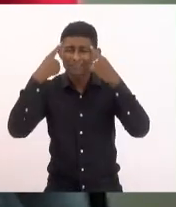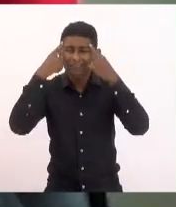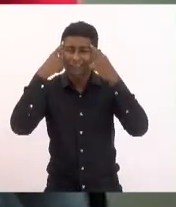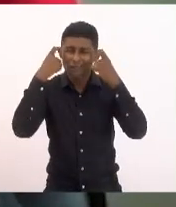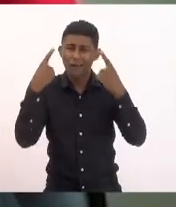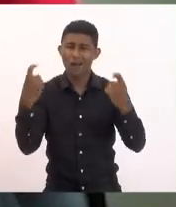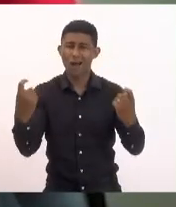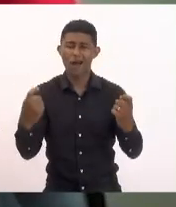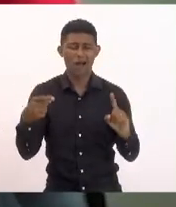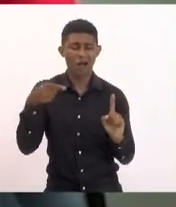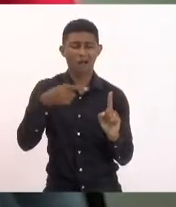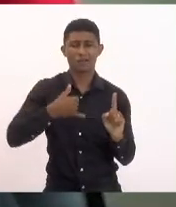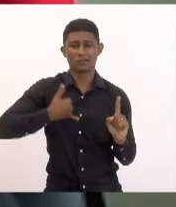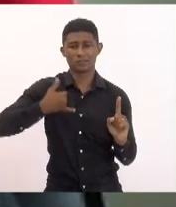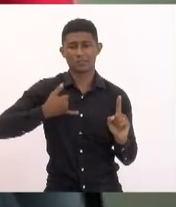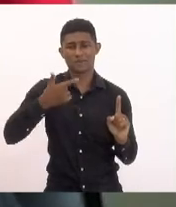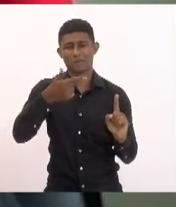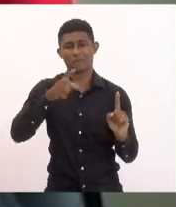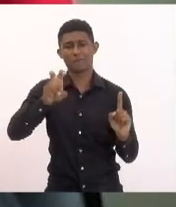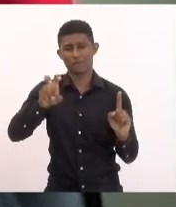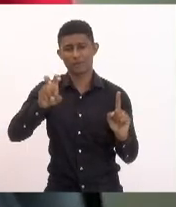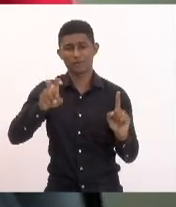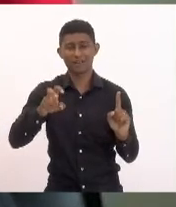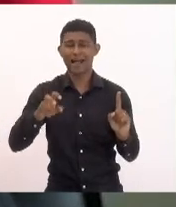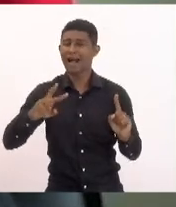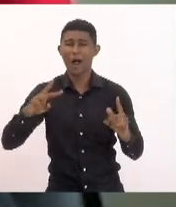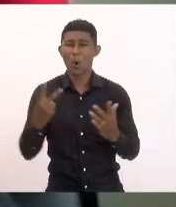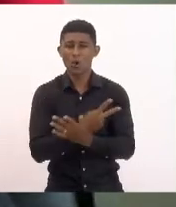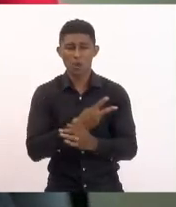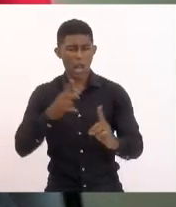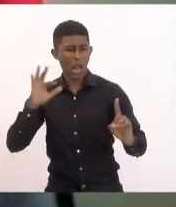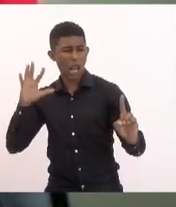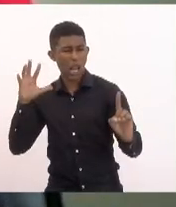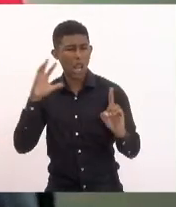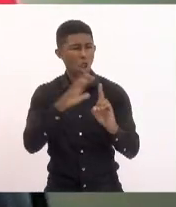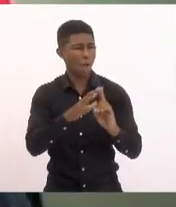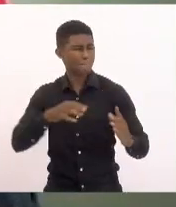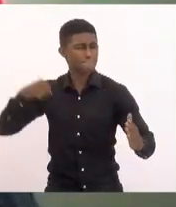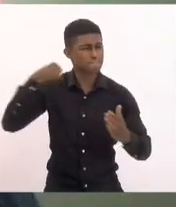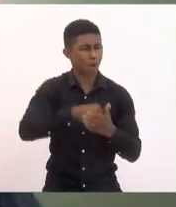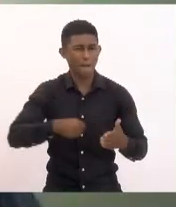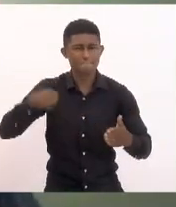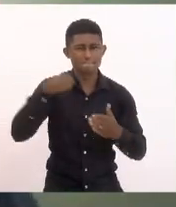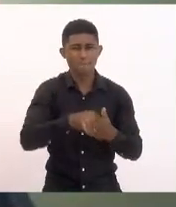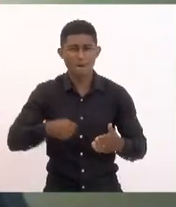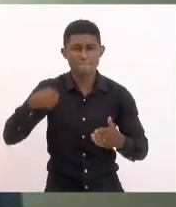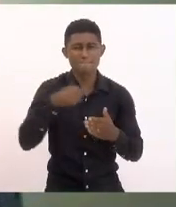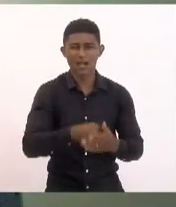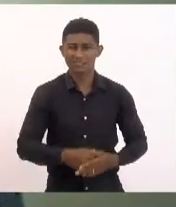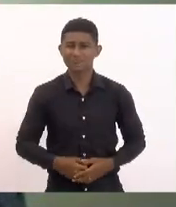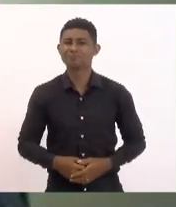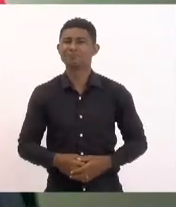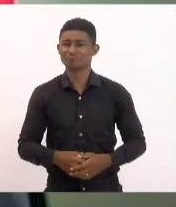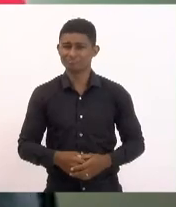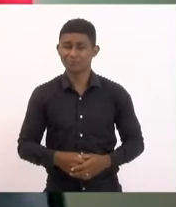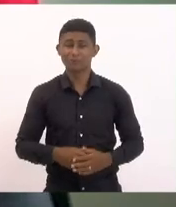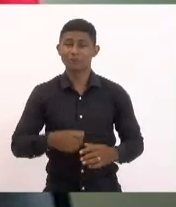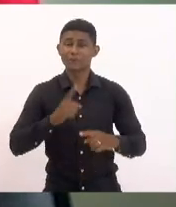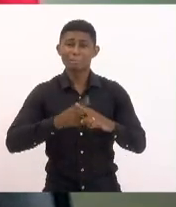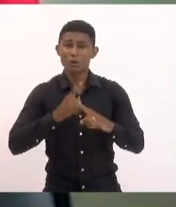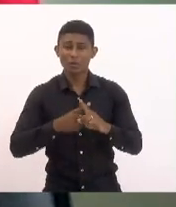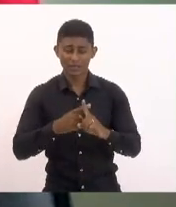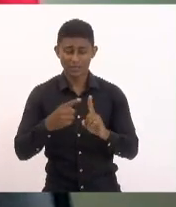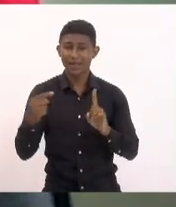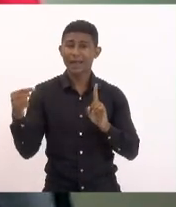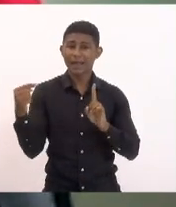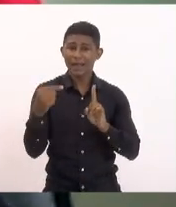aos 25 anos e foi espancado até a morte quando se decidiu cobrar